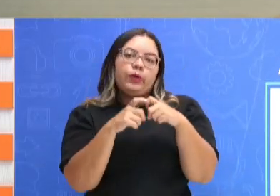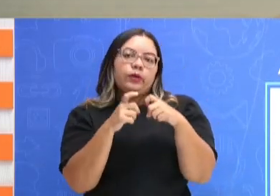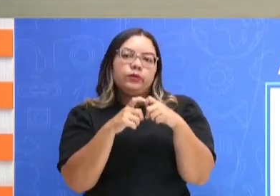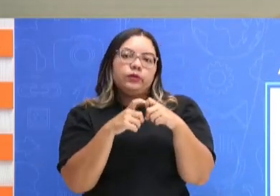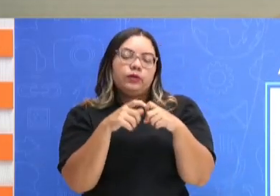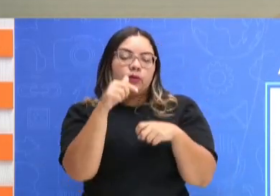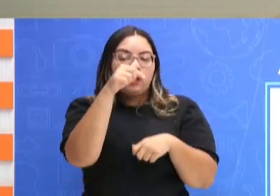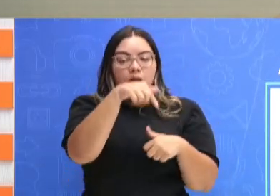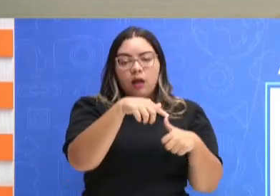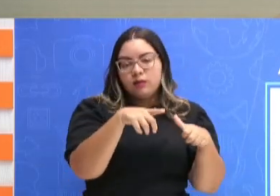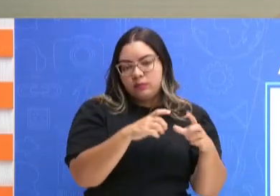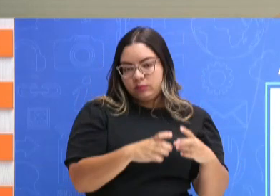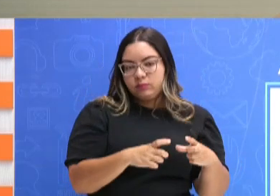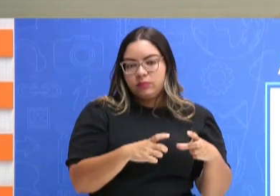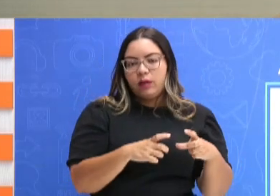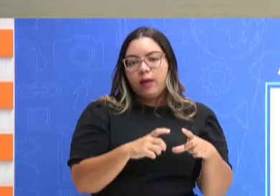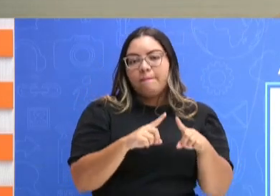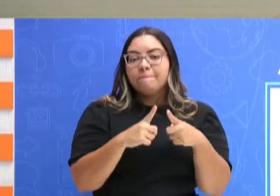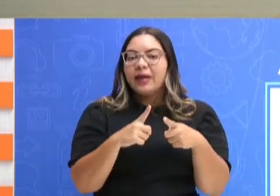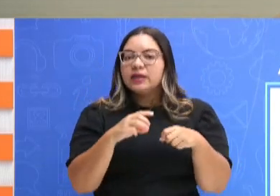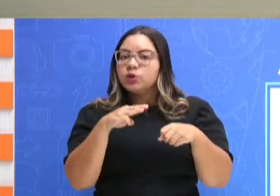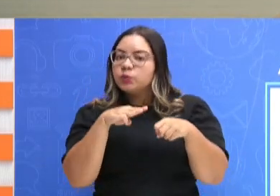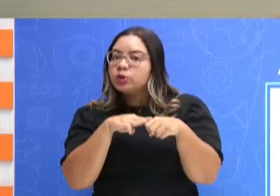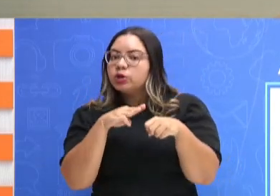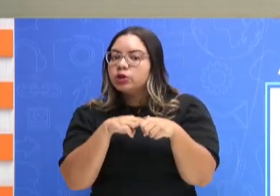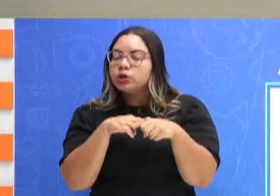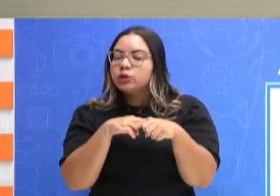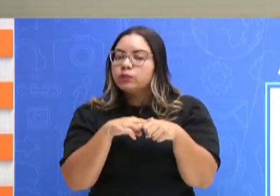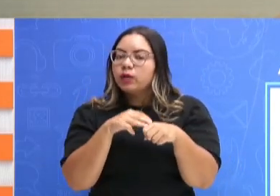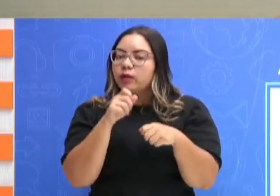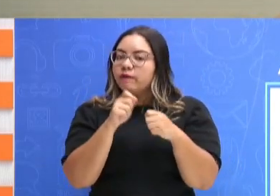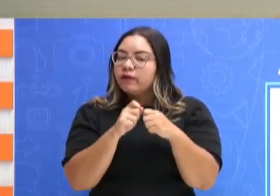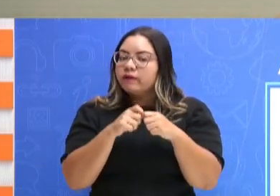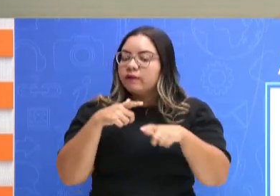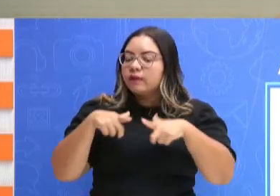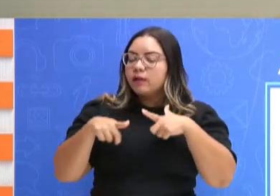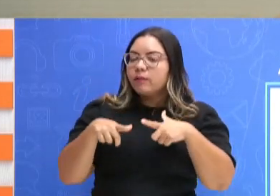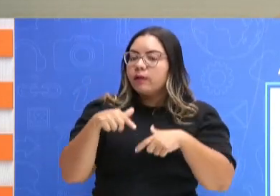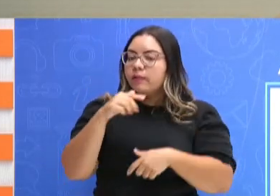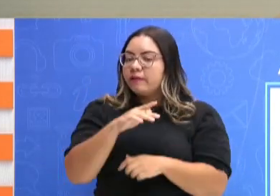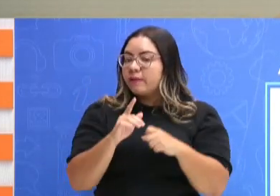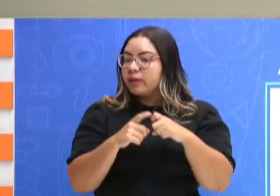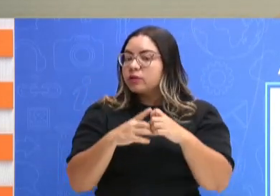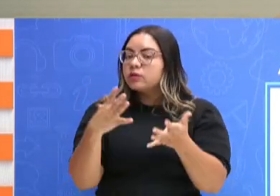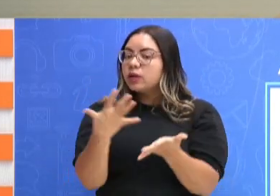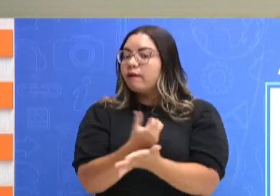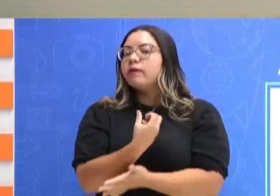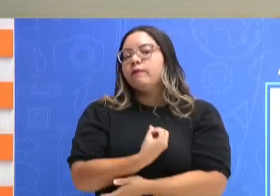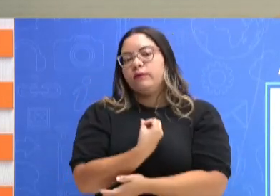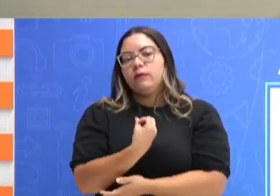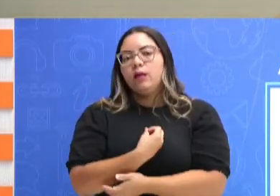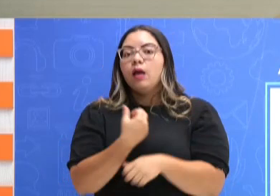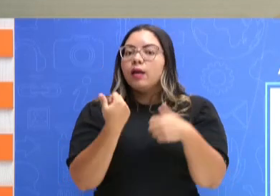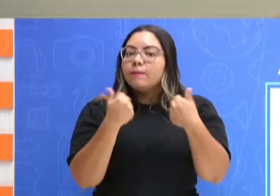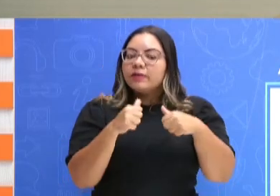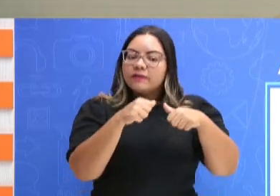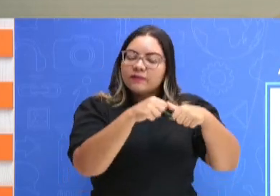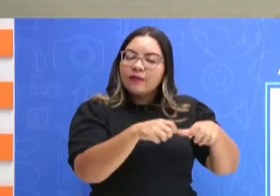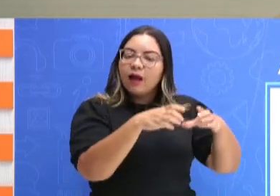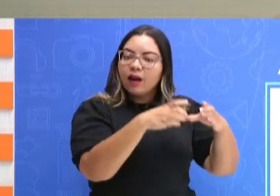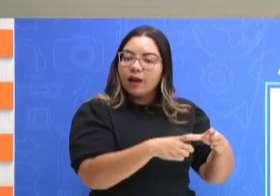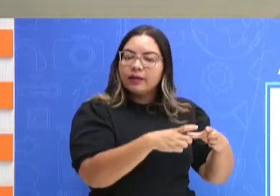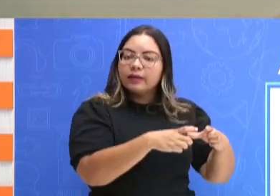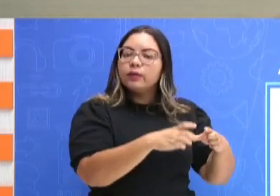município, ele contratou o profissional para ajudar a salvar vidas. Ele tem que estar lá. É uma forma de